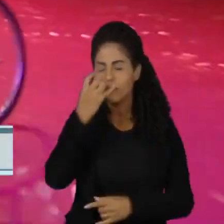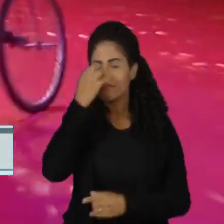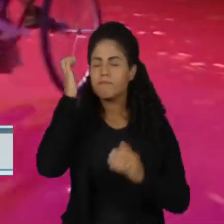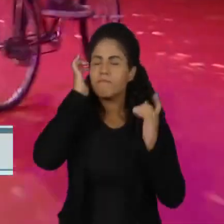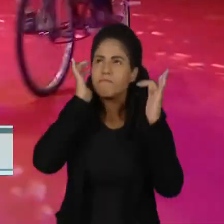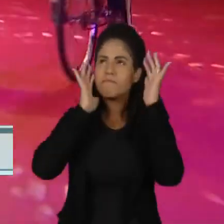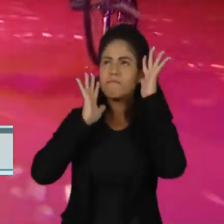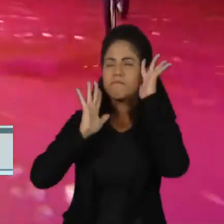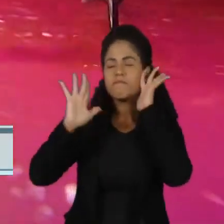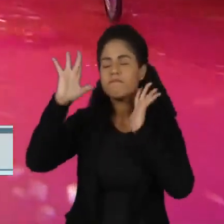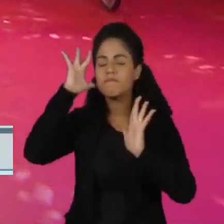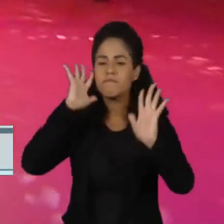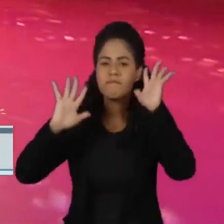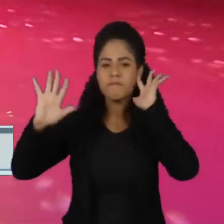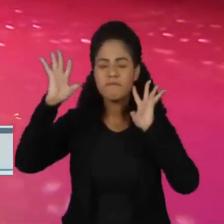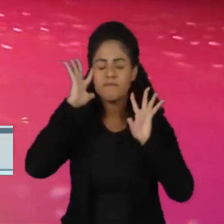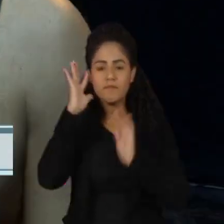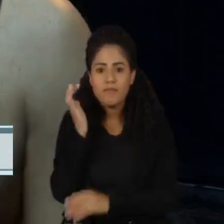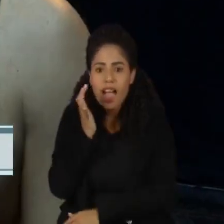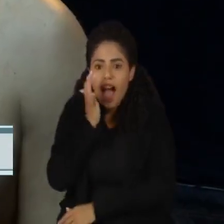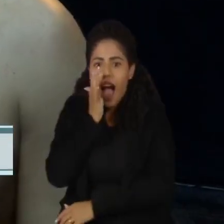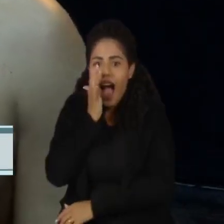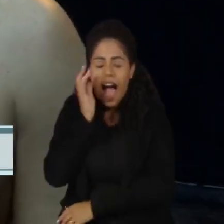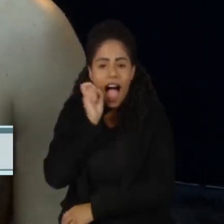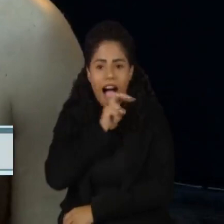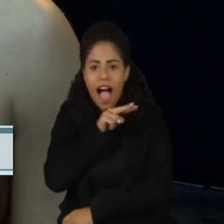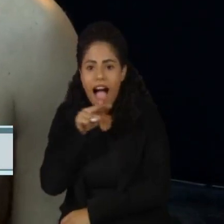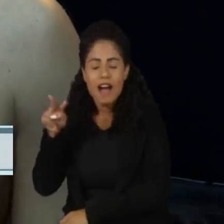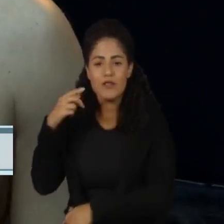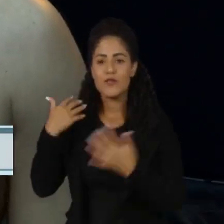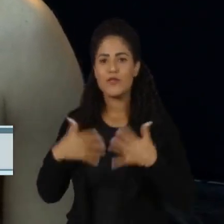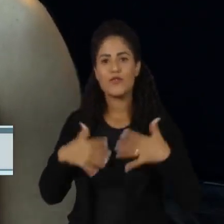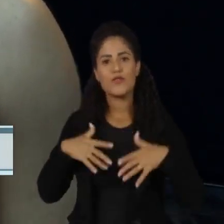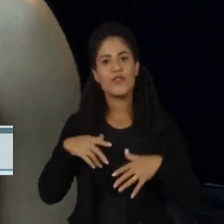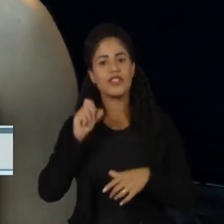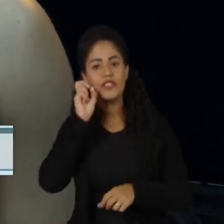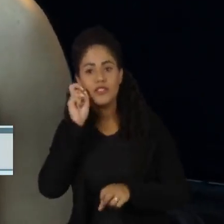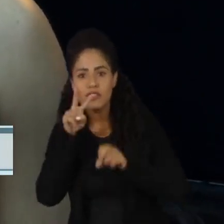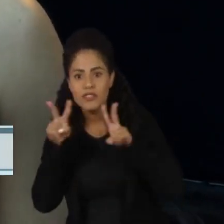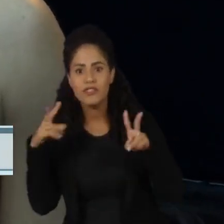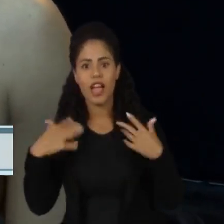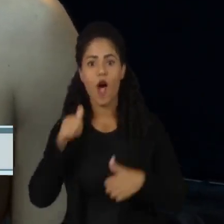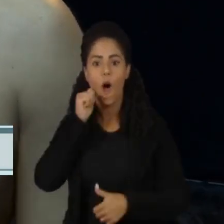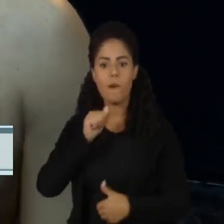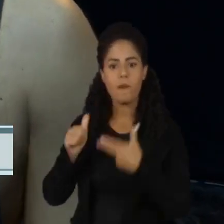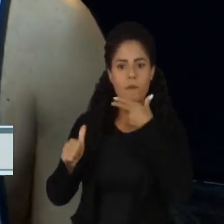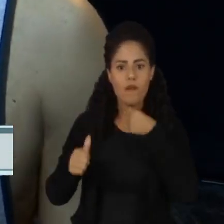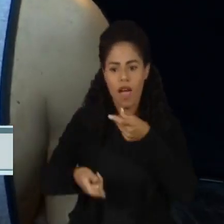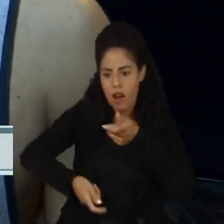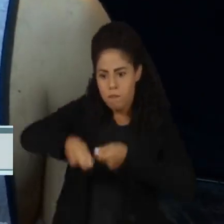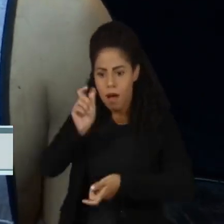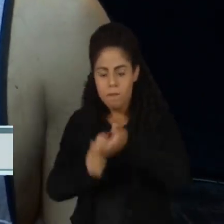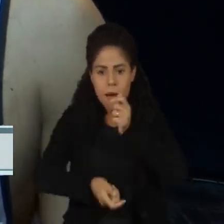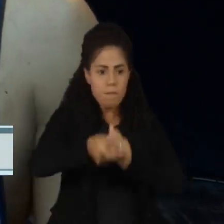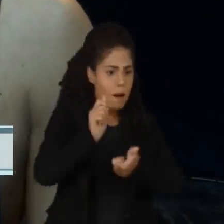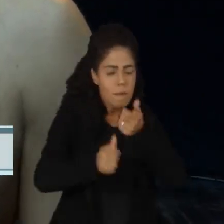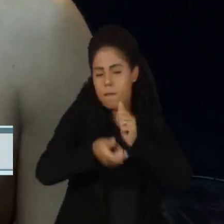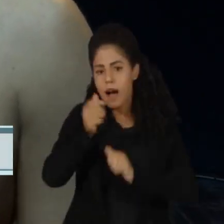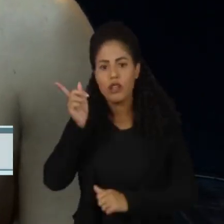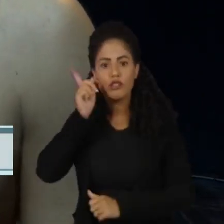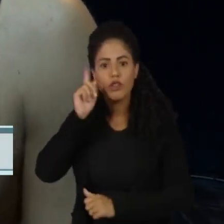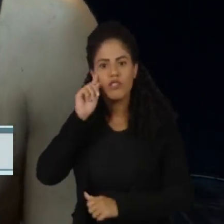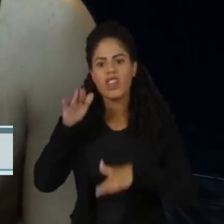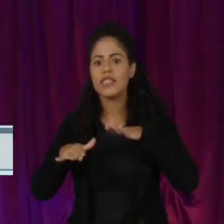das pessoas, com essa fascinação que tem desses super-homens, super-mulheres que fazem coisas que no cotidiano as pessoas